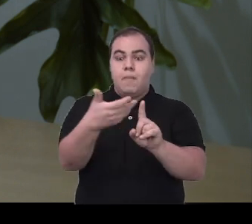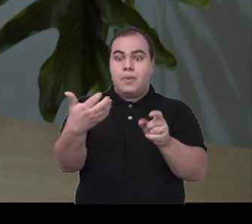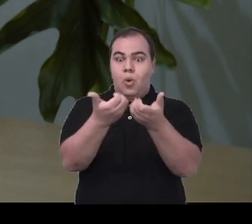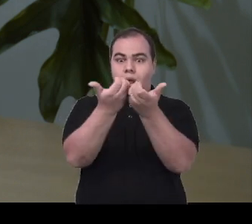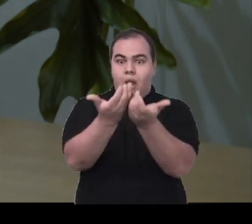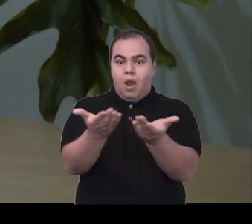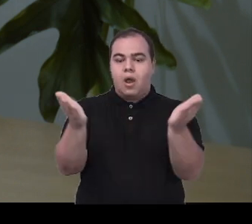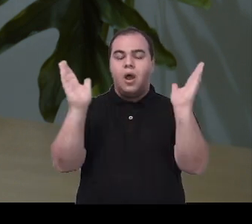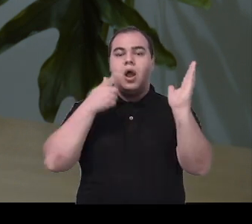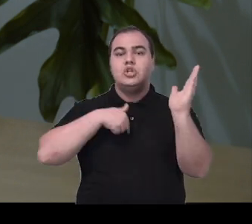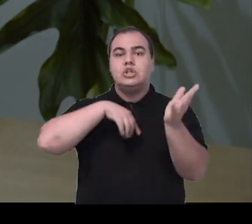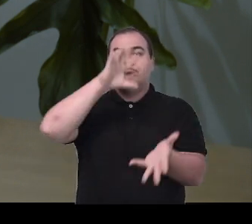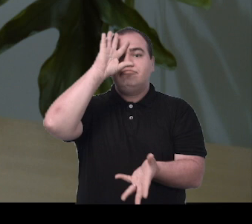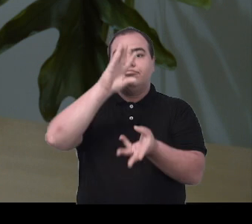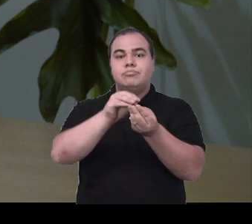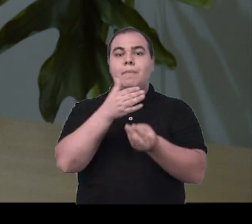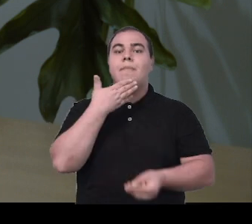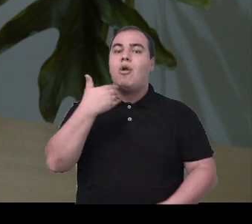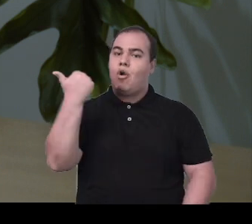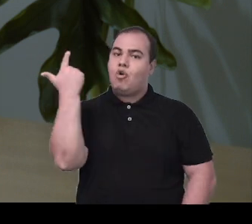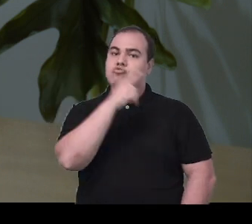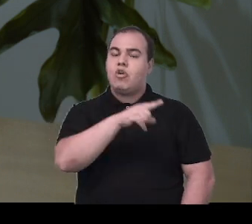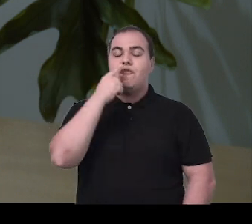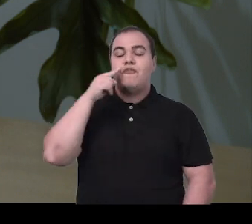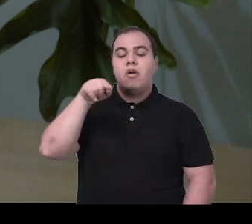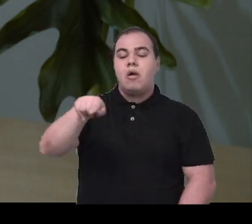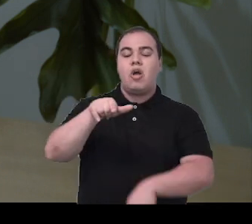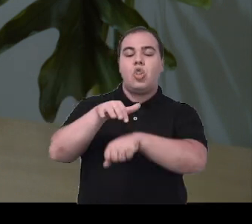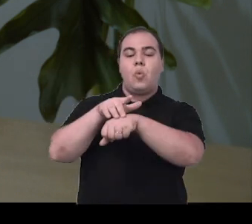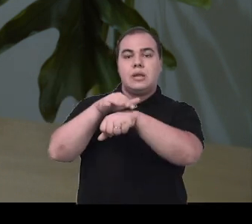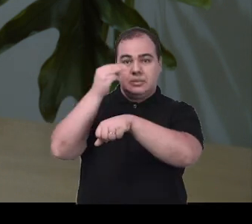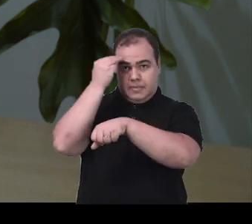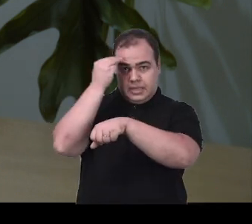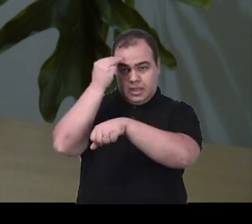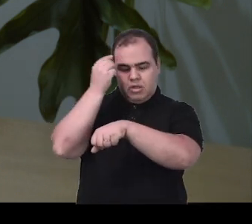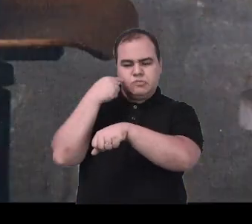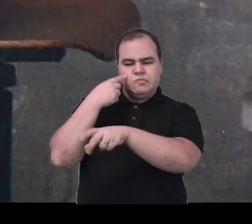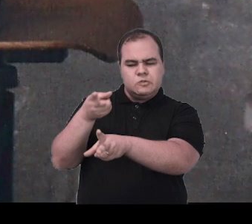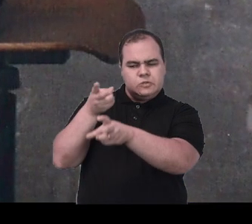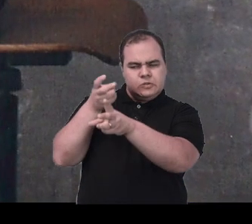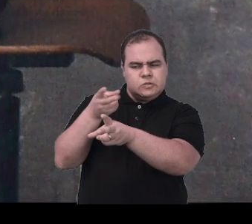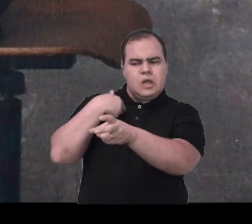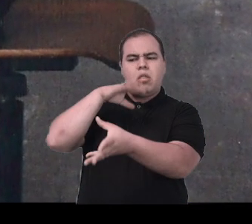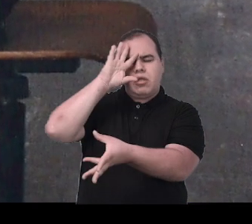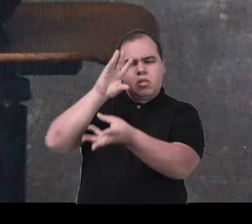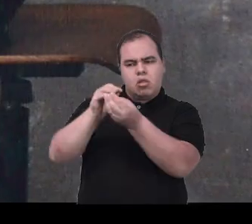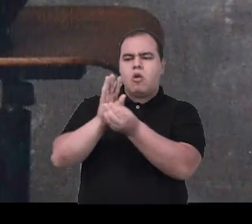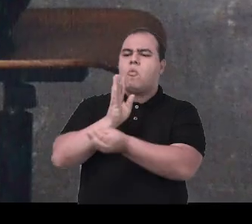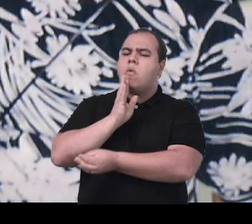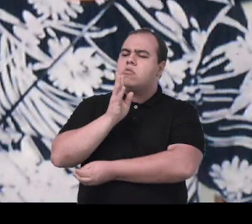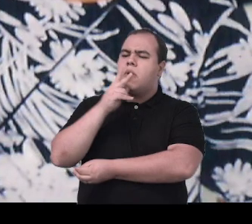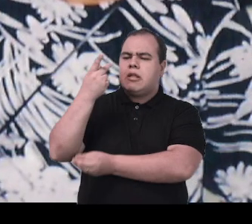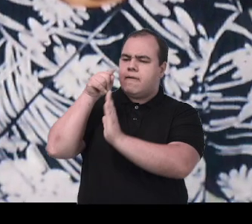de fato, a gente pôde compreender melhor os transtornos mentais e a gente pôde perceber,